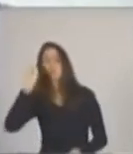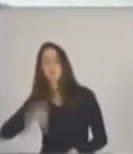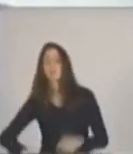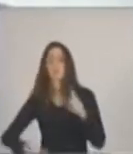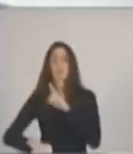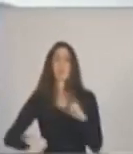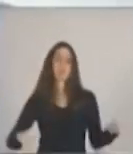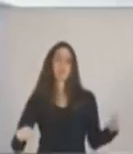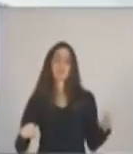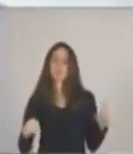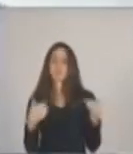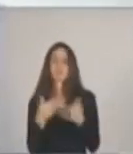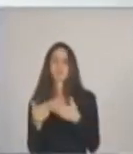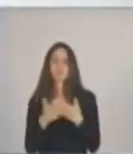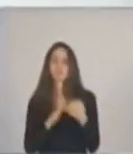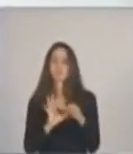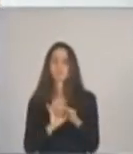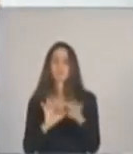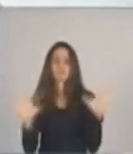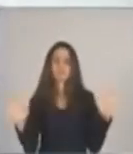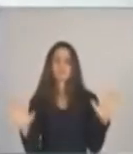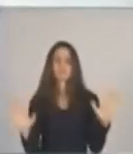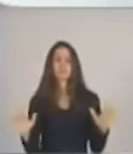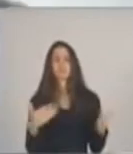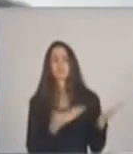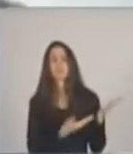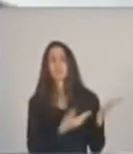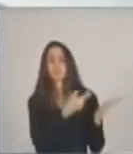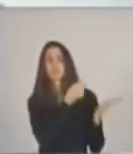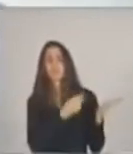ou contra a matéria. E aqui está dizendo que